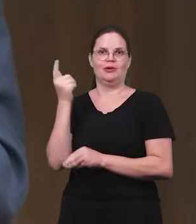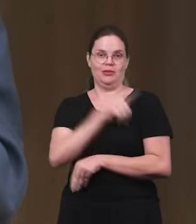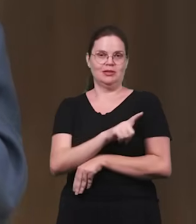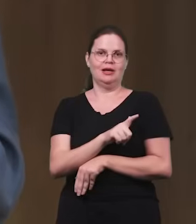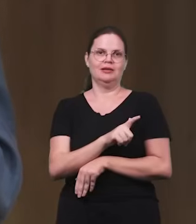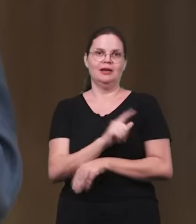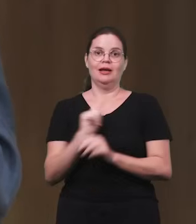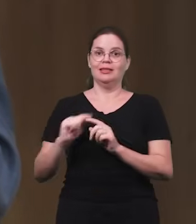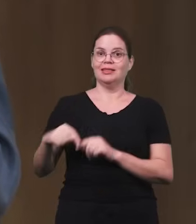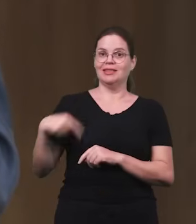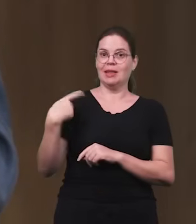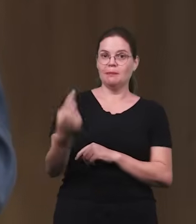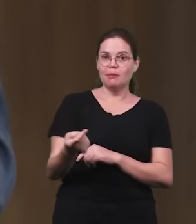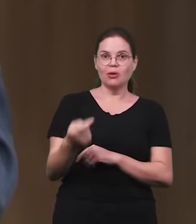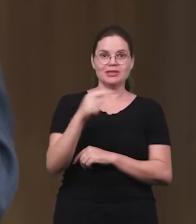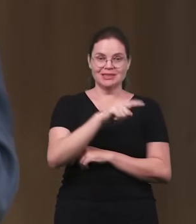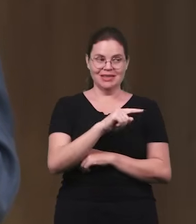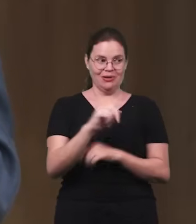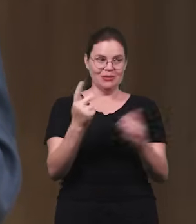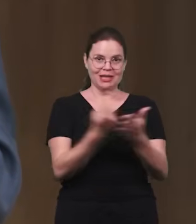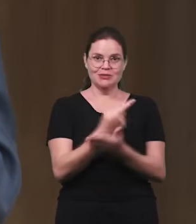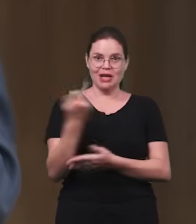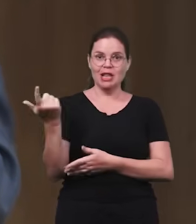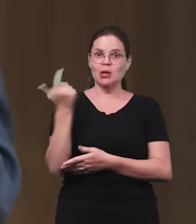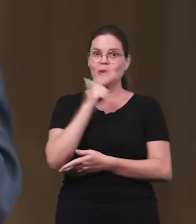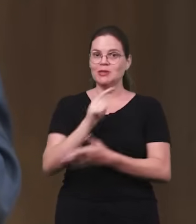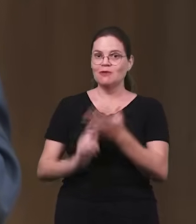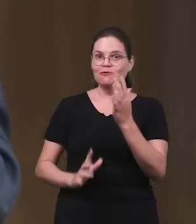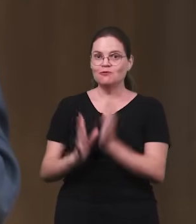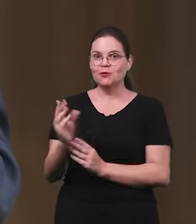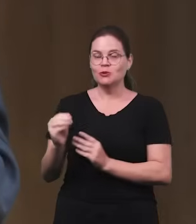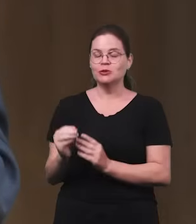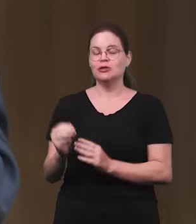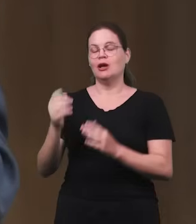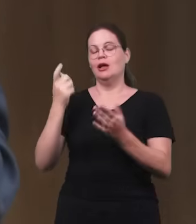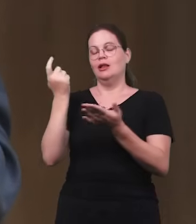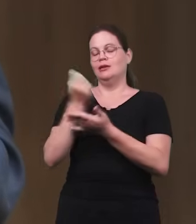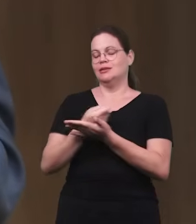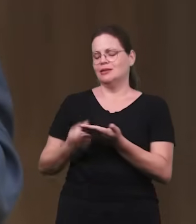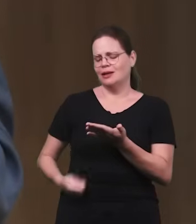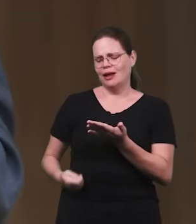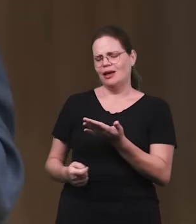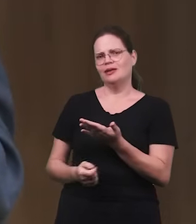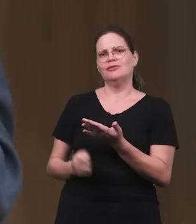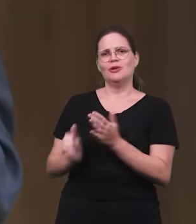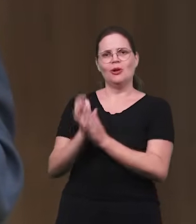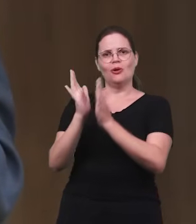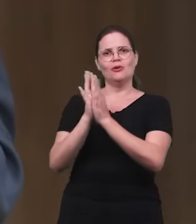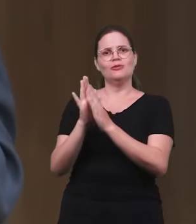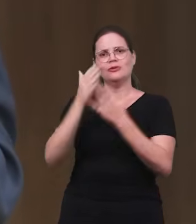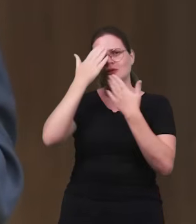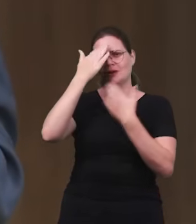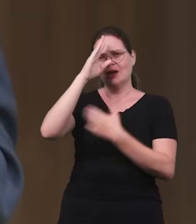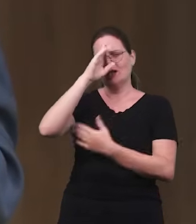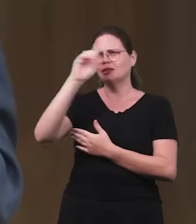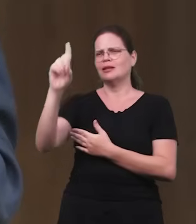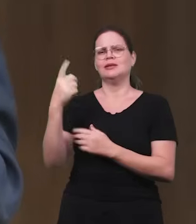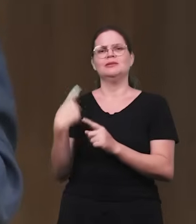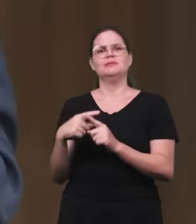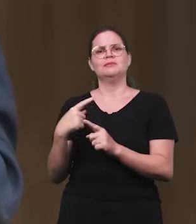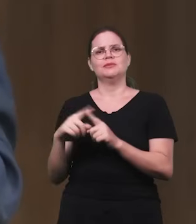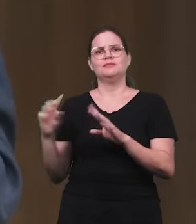aí, depois desse episódio, ele escreve o Salmo. Então, ele estava muito grato ao Senhor. Sim. E ele demonstra que em toda